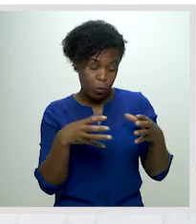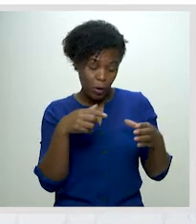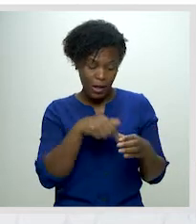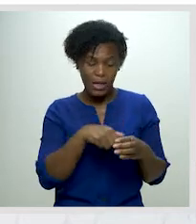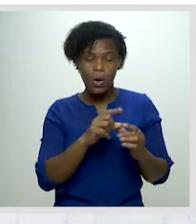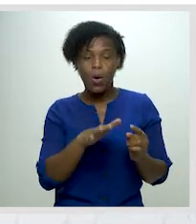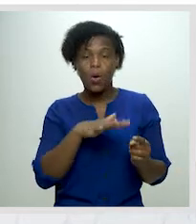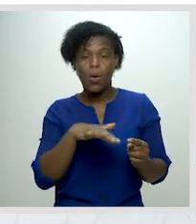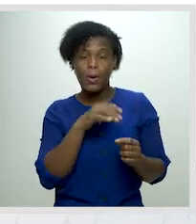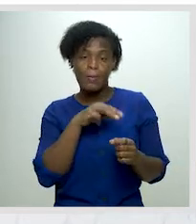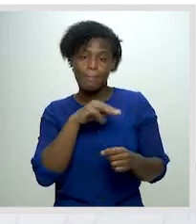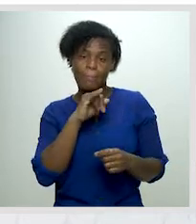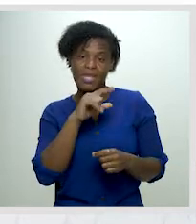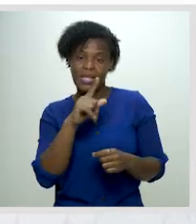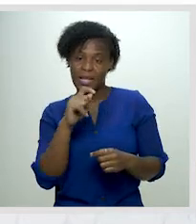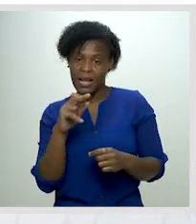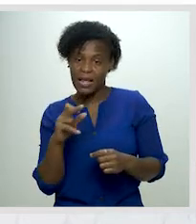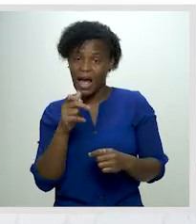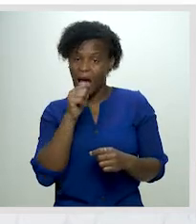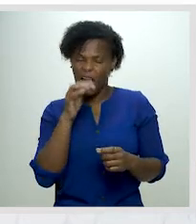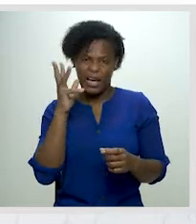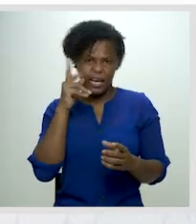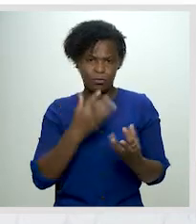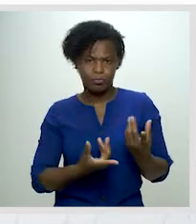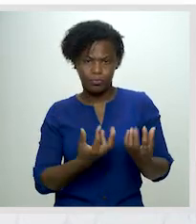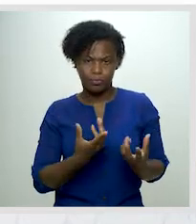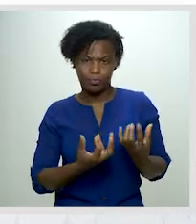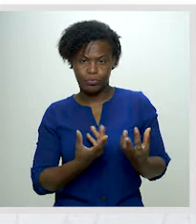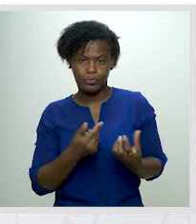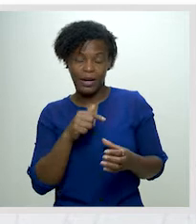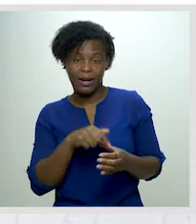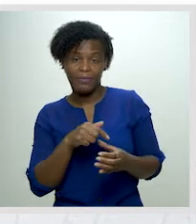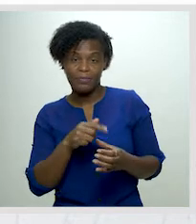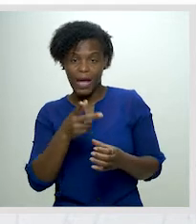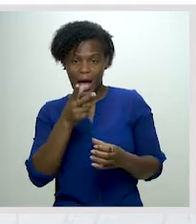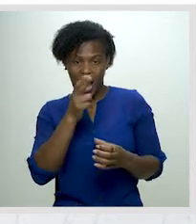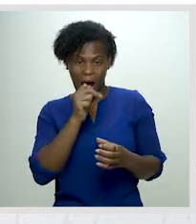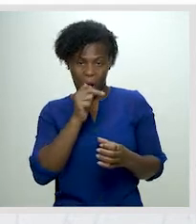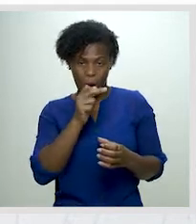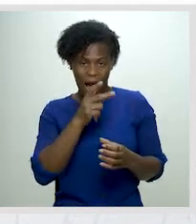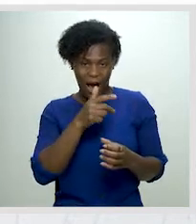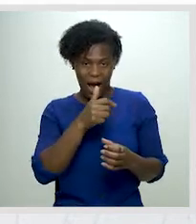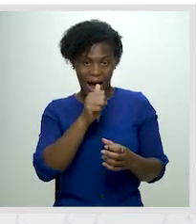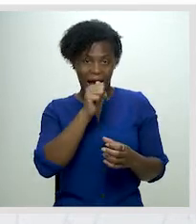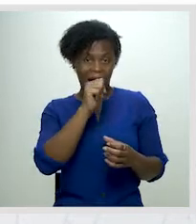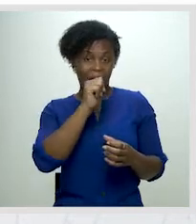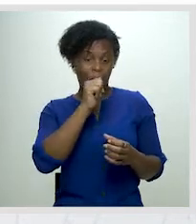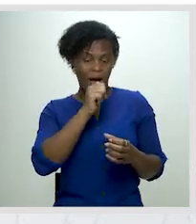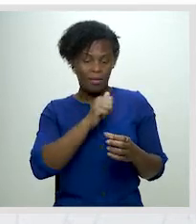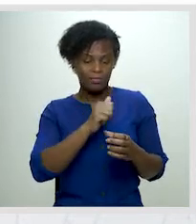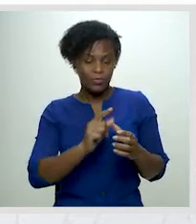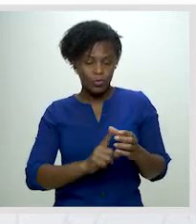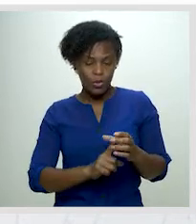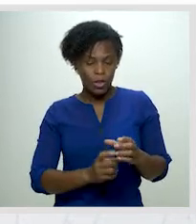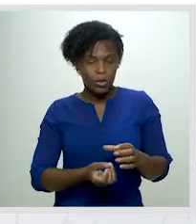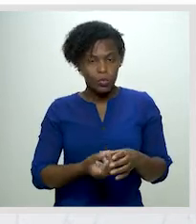balão onde o Miller introduziu a água a ferver em estado de ebulição, o vapor de água ia no sentido